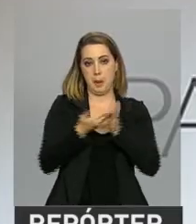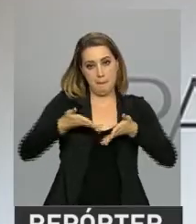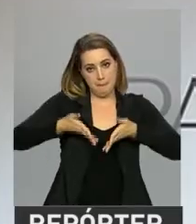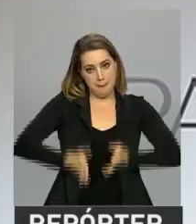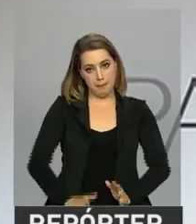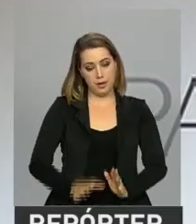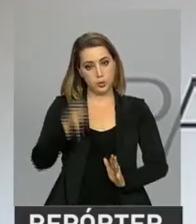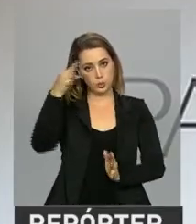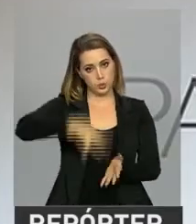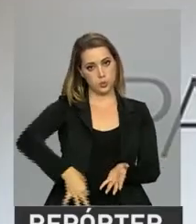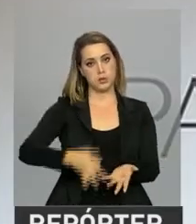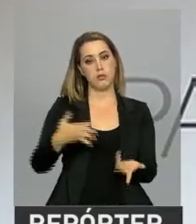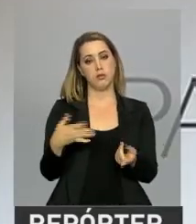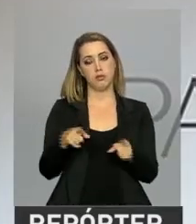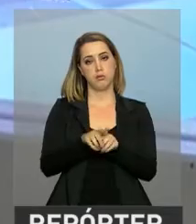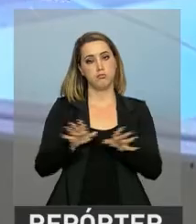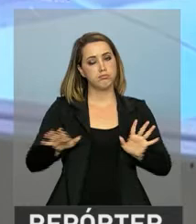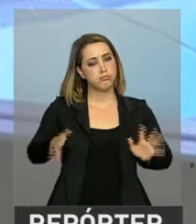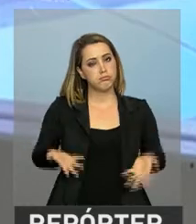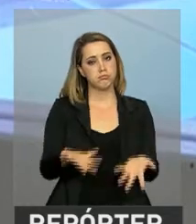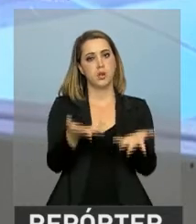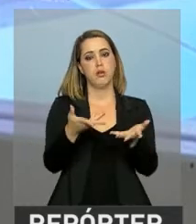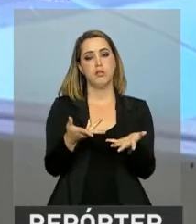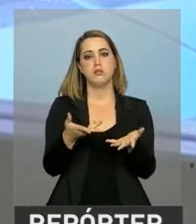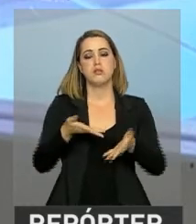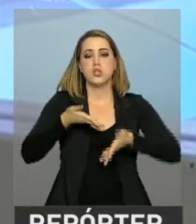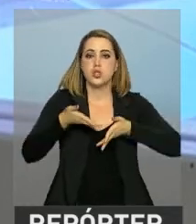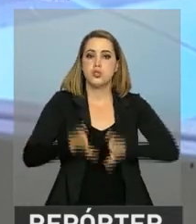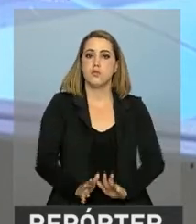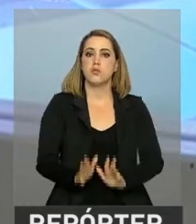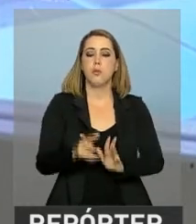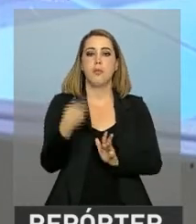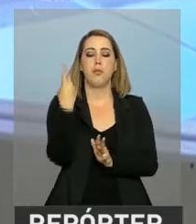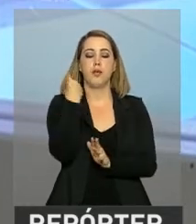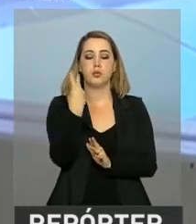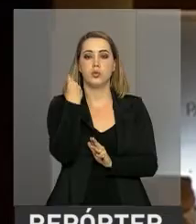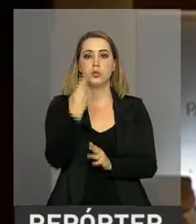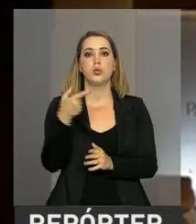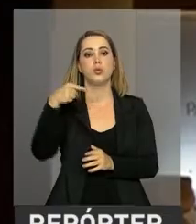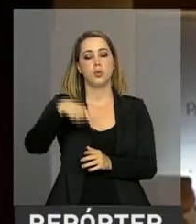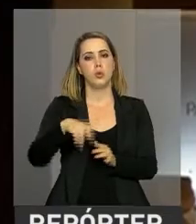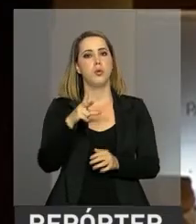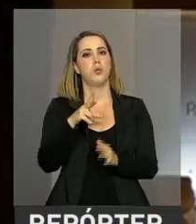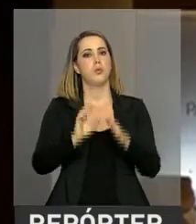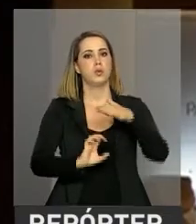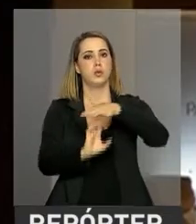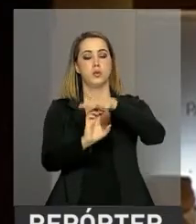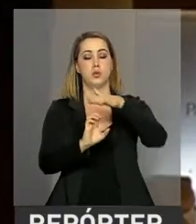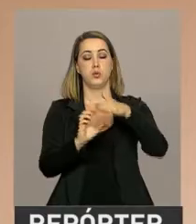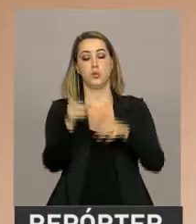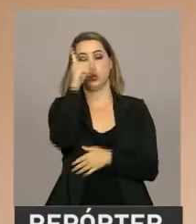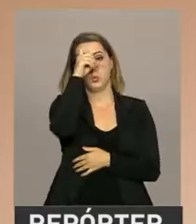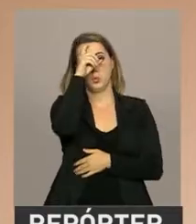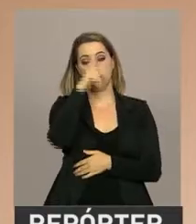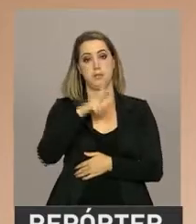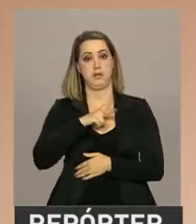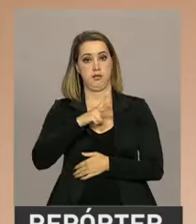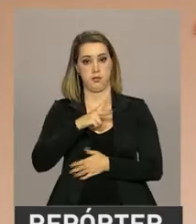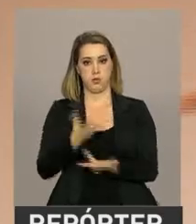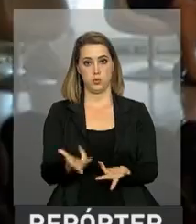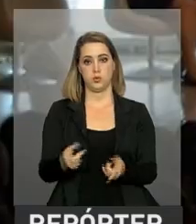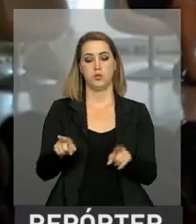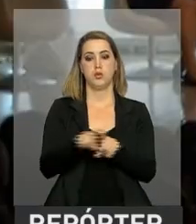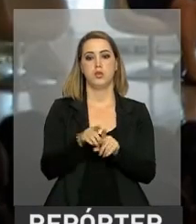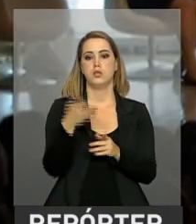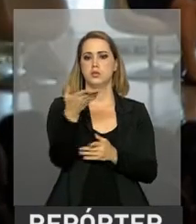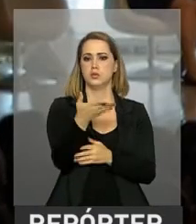que incentiva os partos normais, principalmente na rede privada de saúde. Esse seminário em São Paulo, nesta quinta-feira,